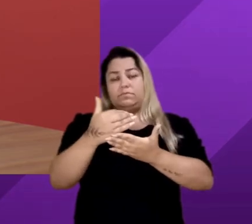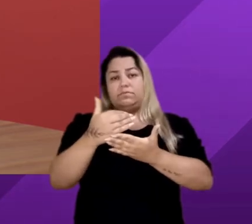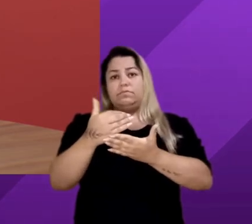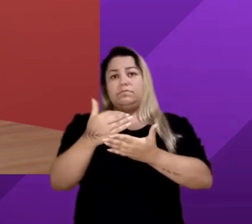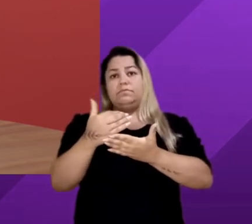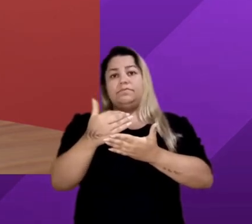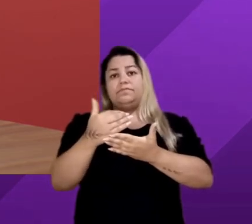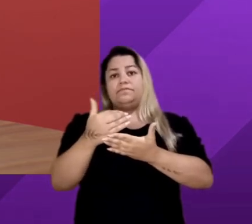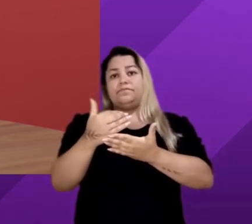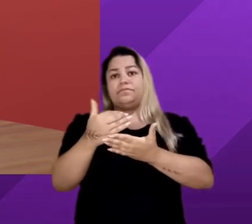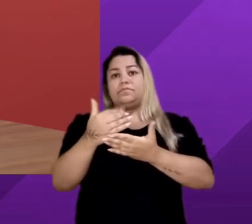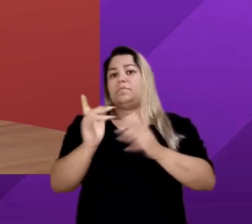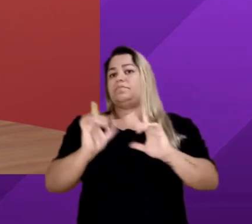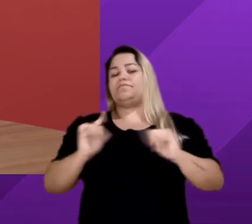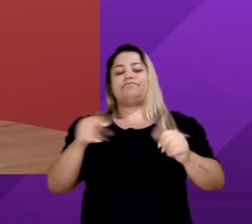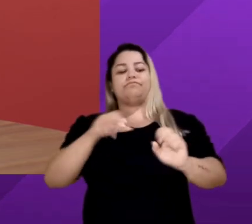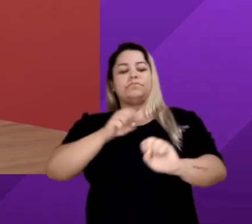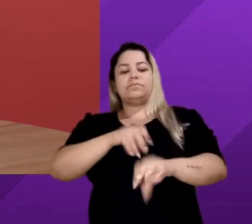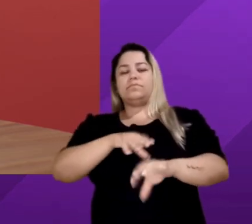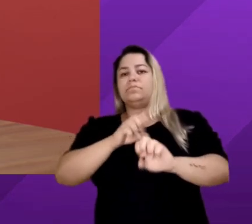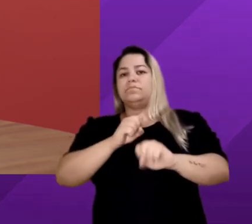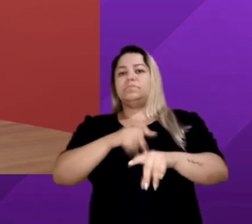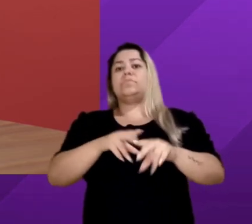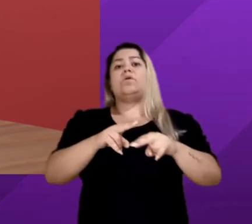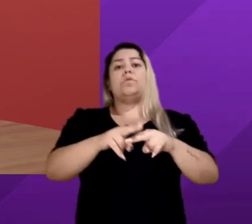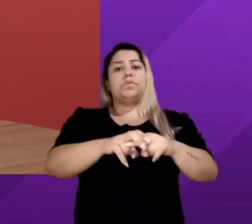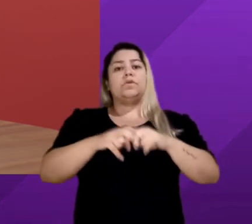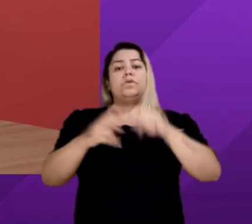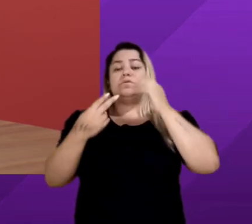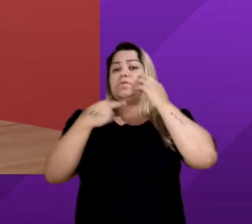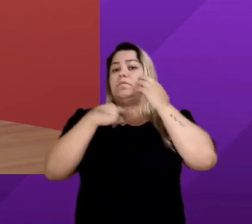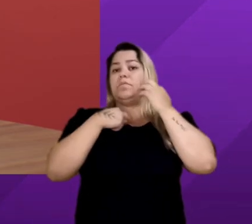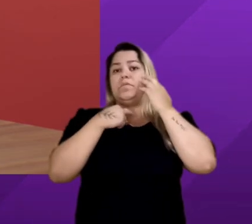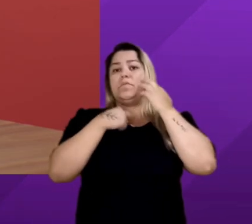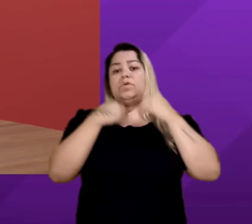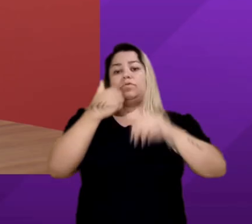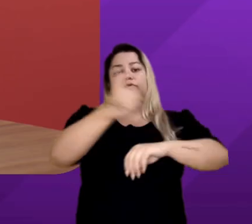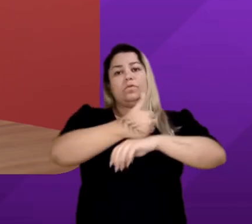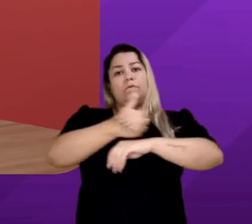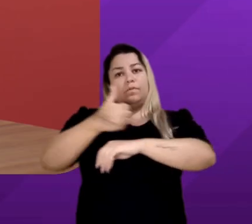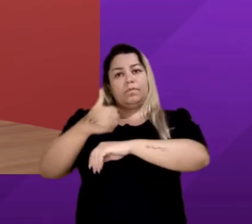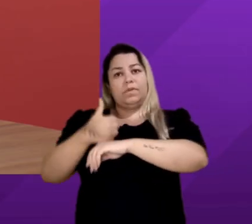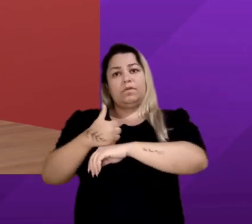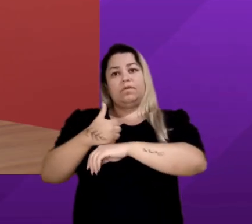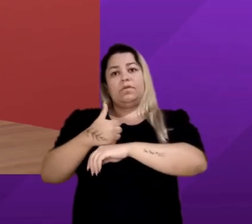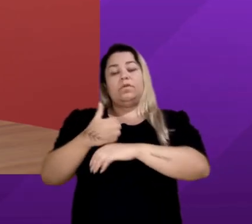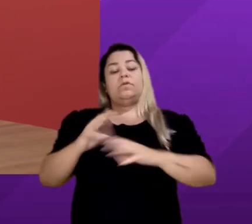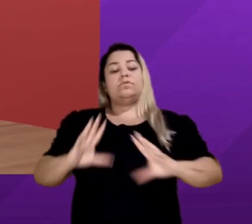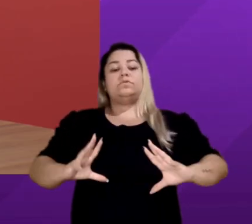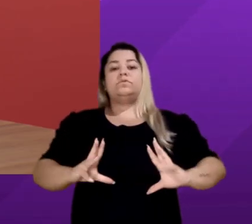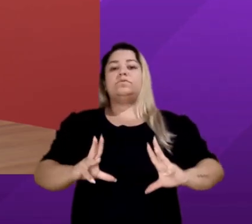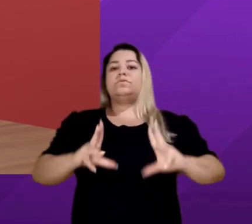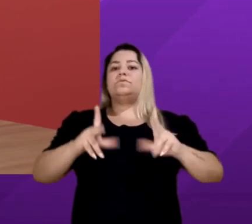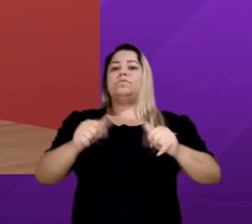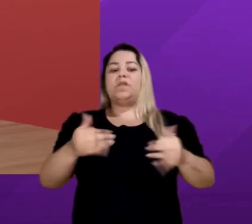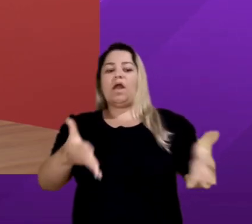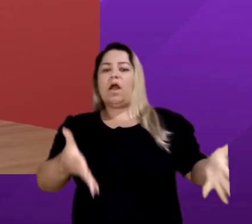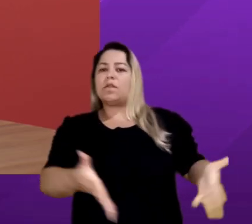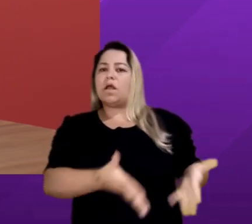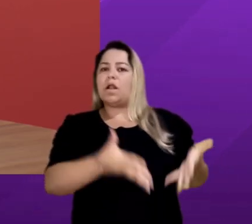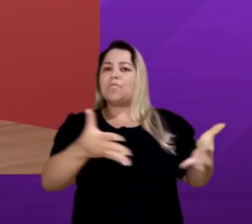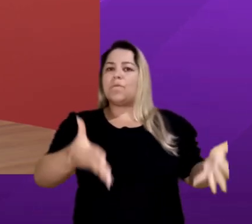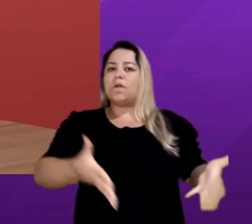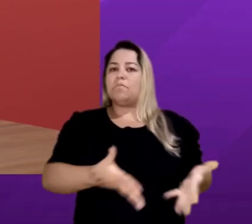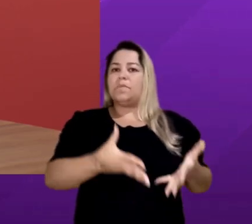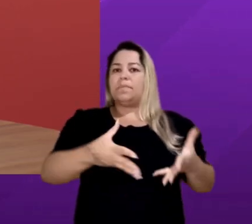ela não tem essa formação, por isso não pode ocupar. Um conjunto de iniciativas que nos coloca